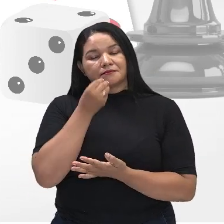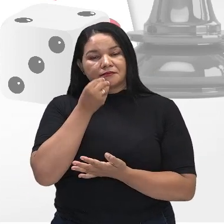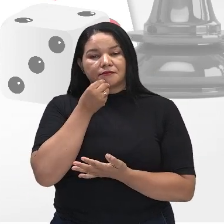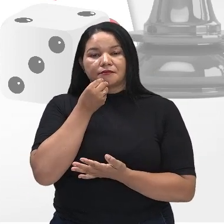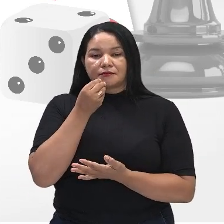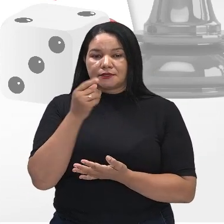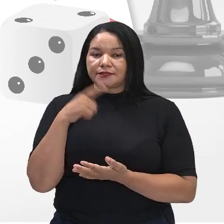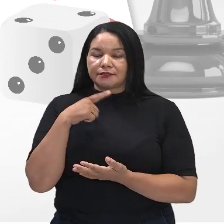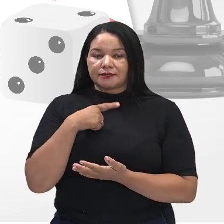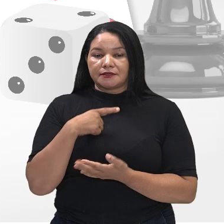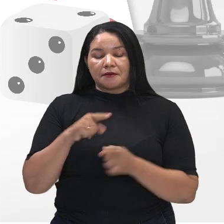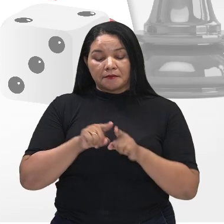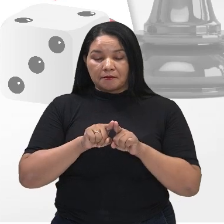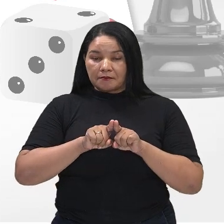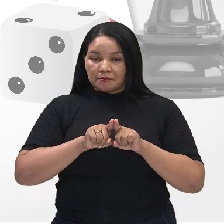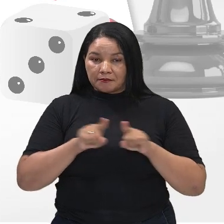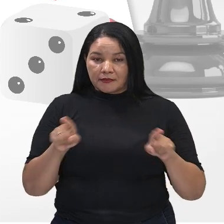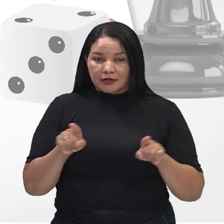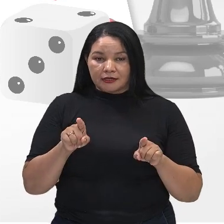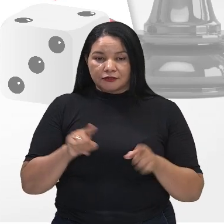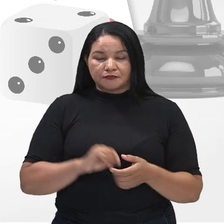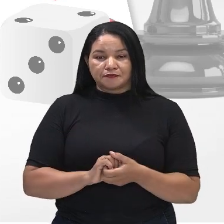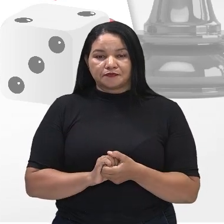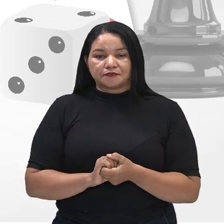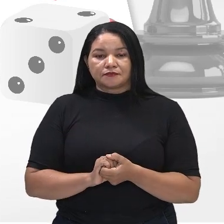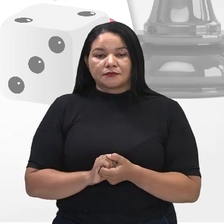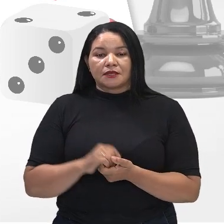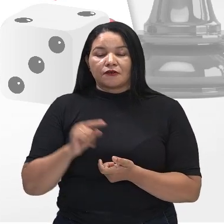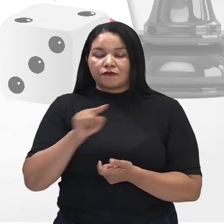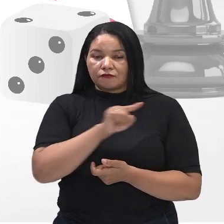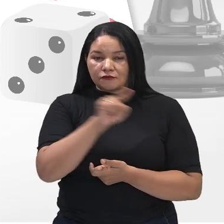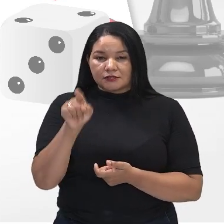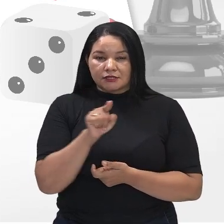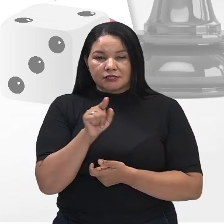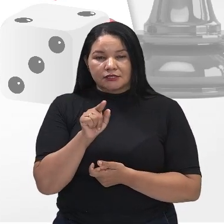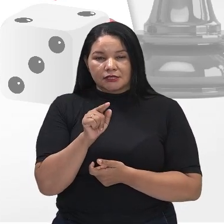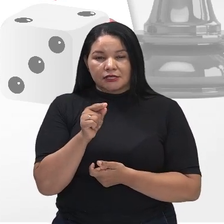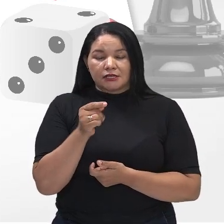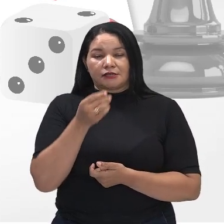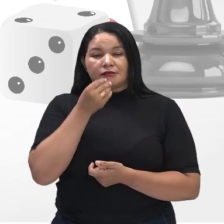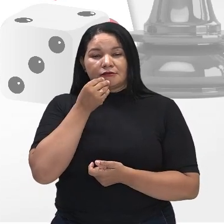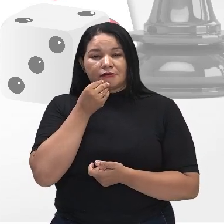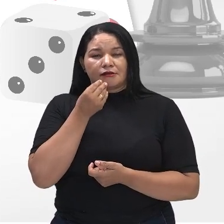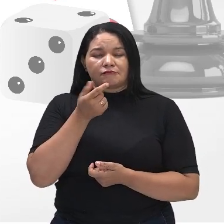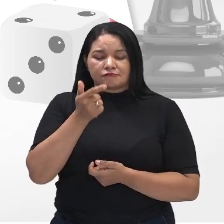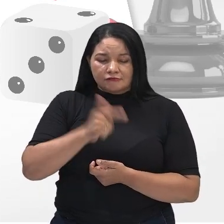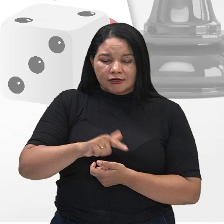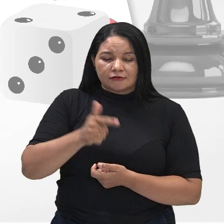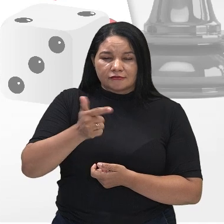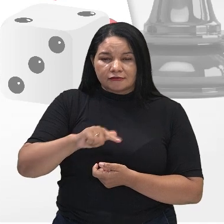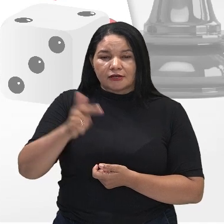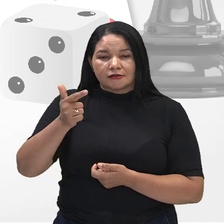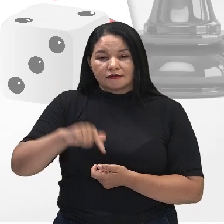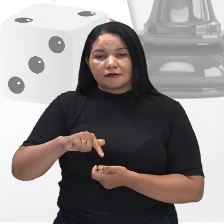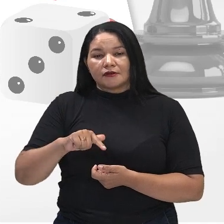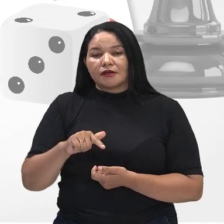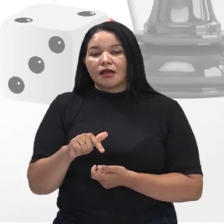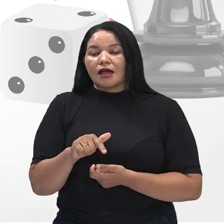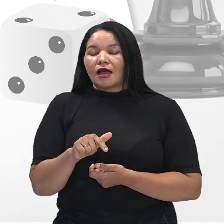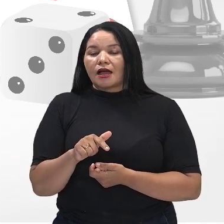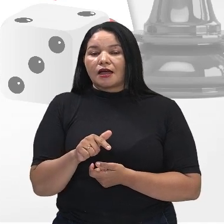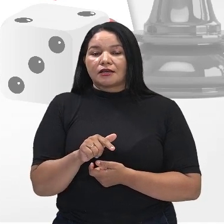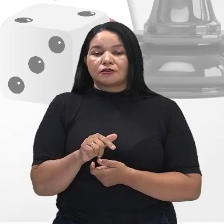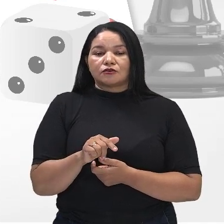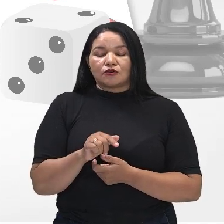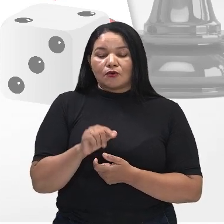experimentos. Mas, por mais que você realize esses experimentos várias vezes, nada nos garante que o resultado